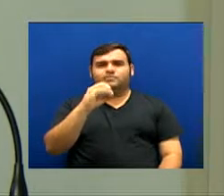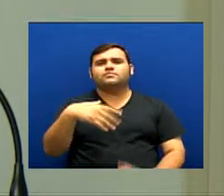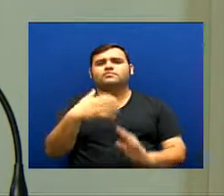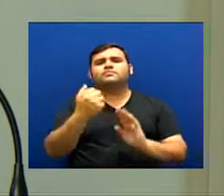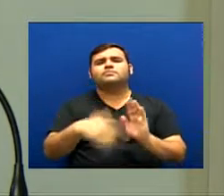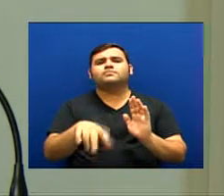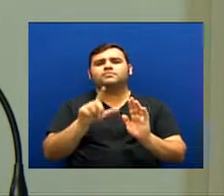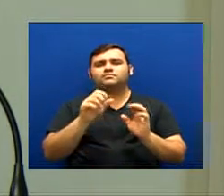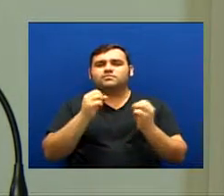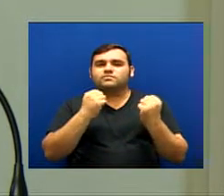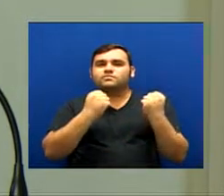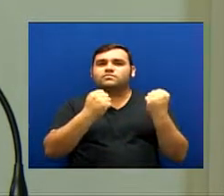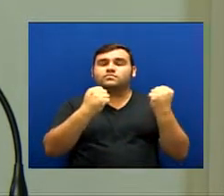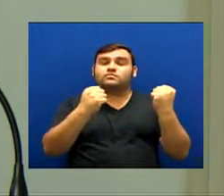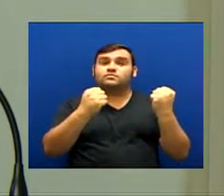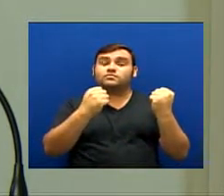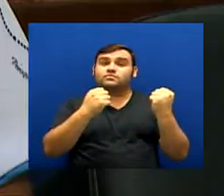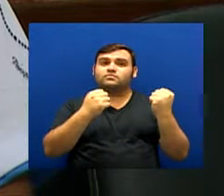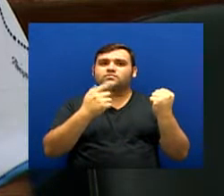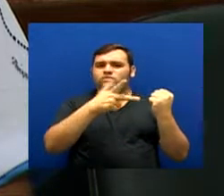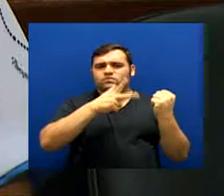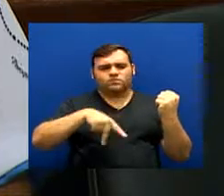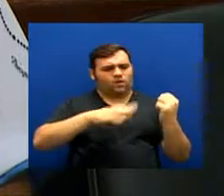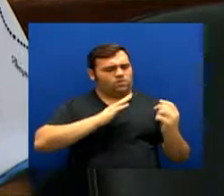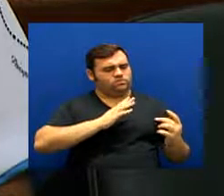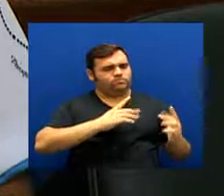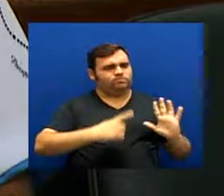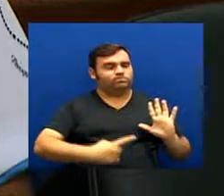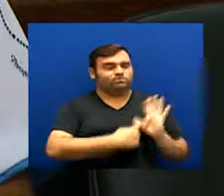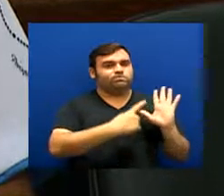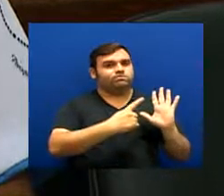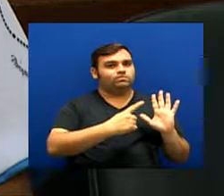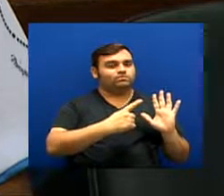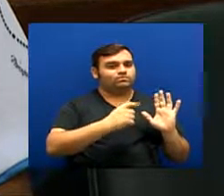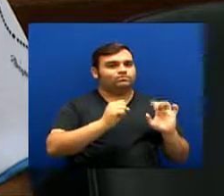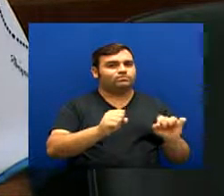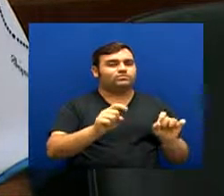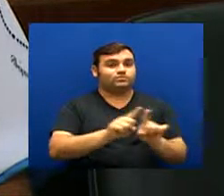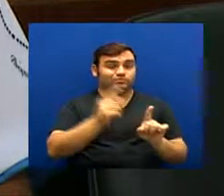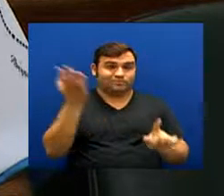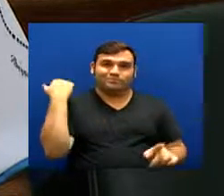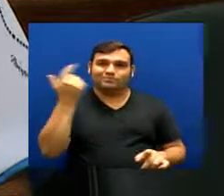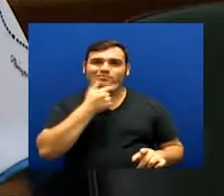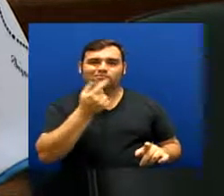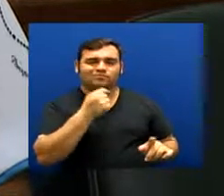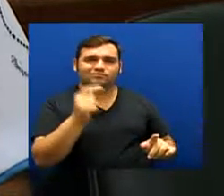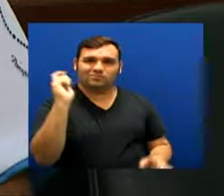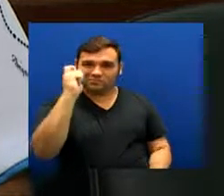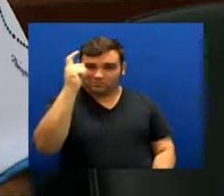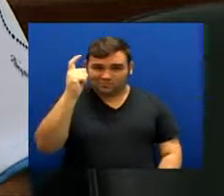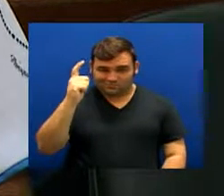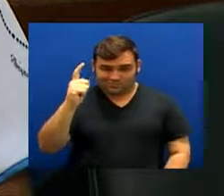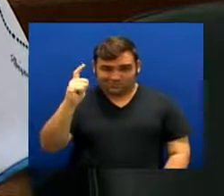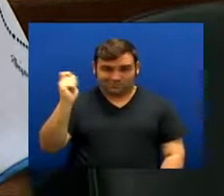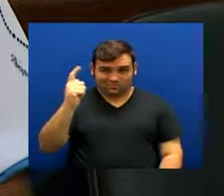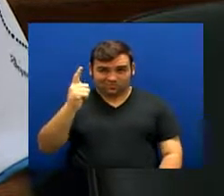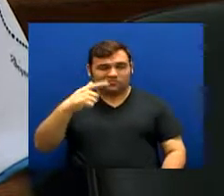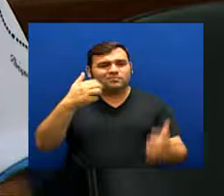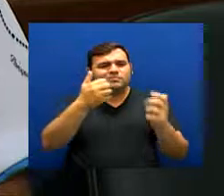prestigiar esse evento em comemoração ao Dia da Bíblia. A Bíblia, ela é um tesouro da